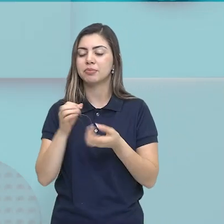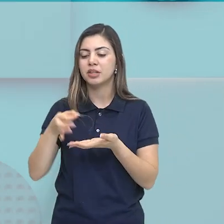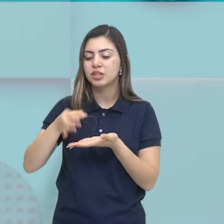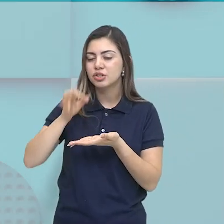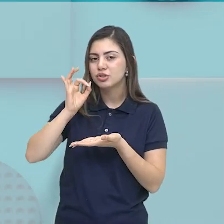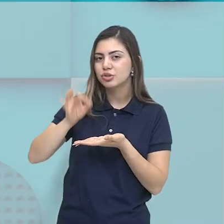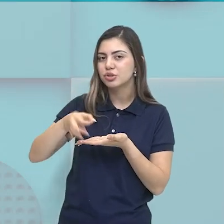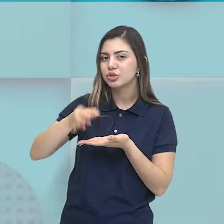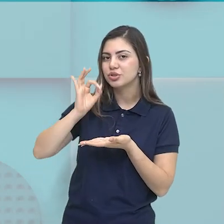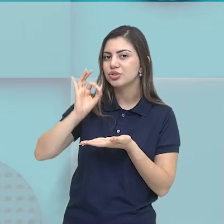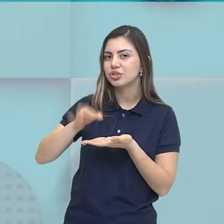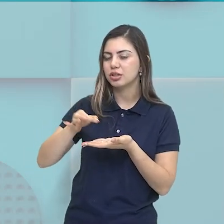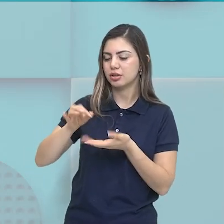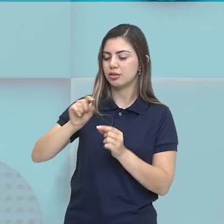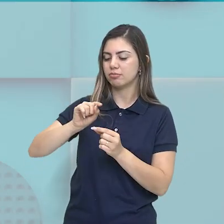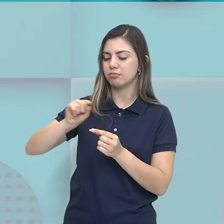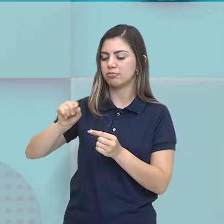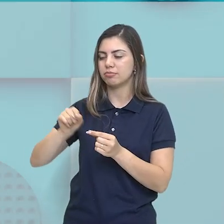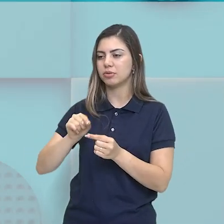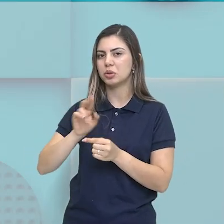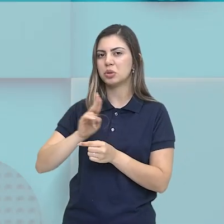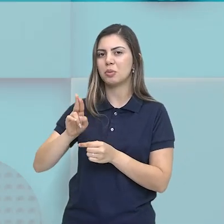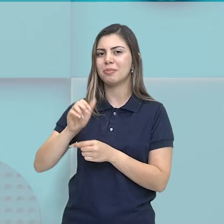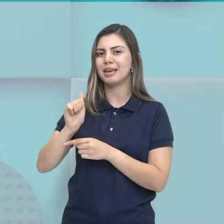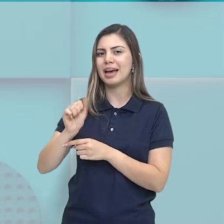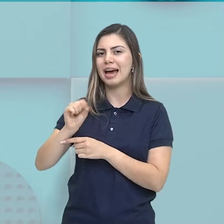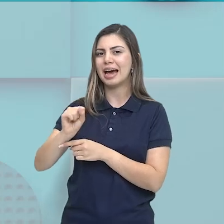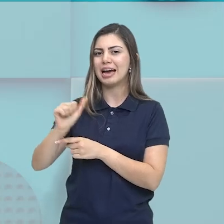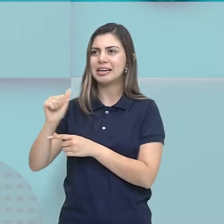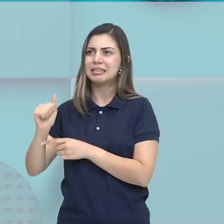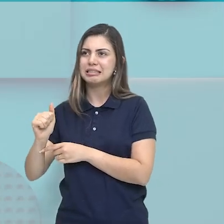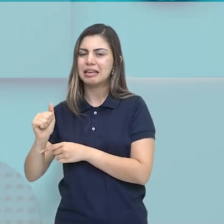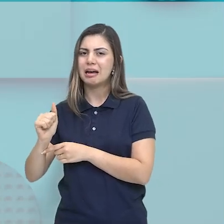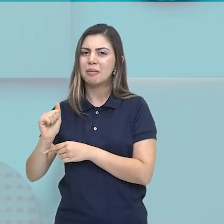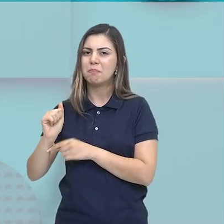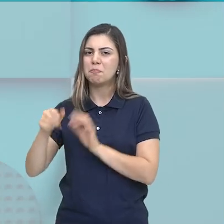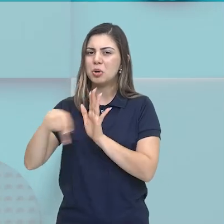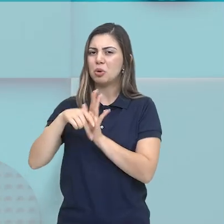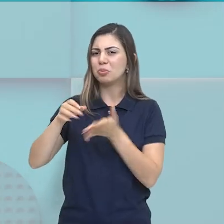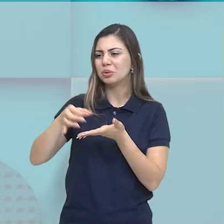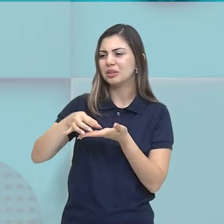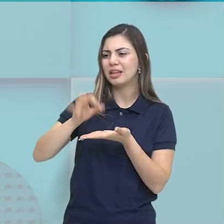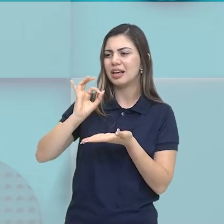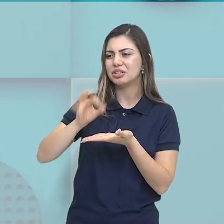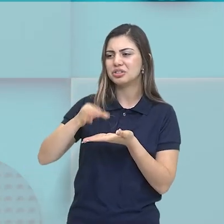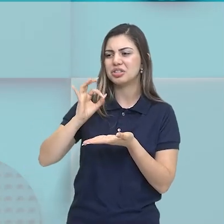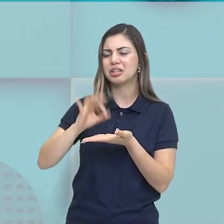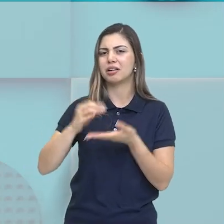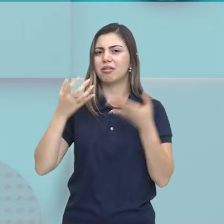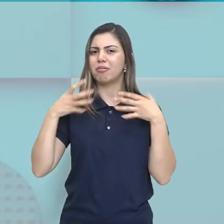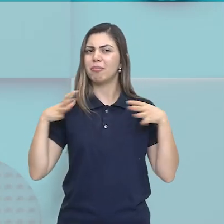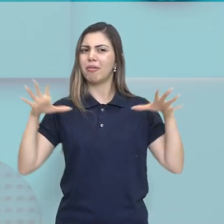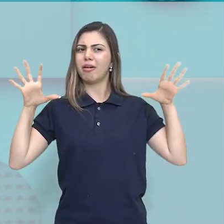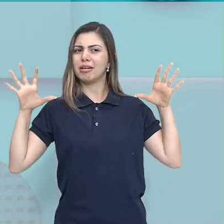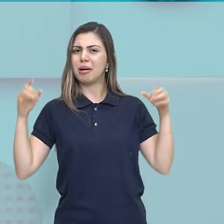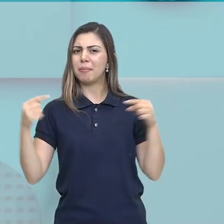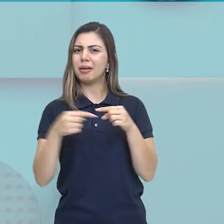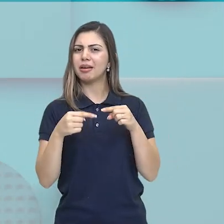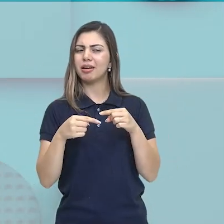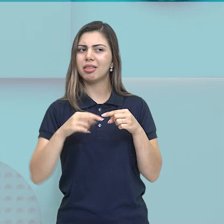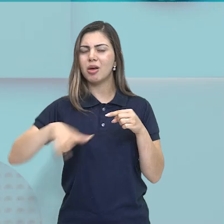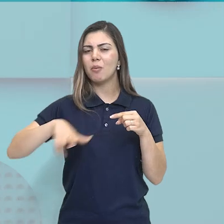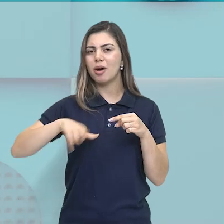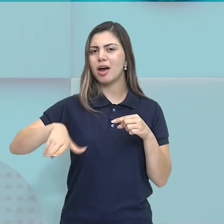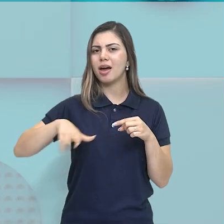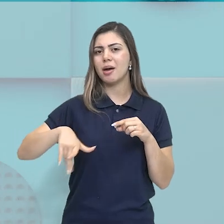né, a asinha da xícara, foi colocado esse nome por quê? Por falta de um nome próprio para essa asa, né? Para aquela parte